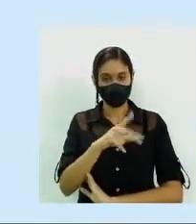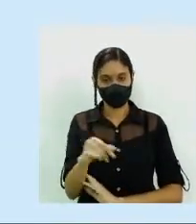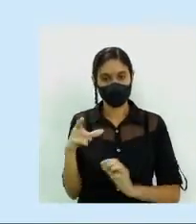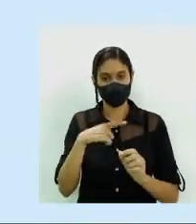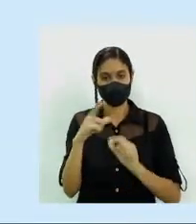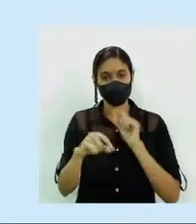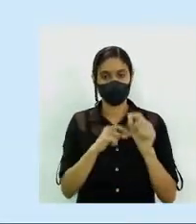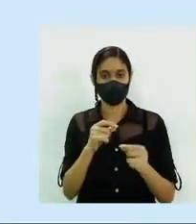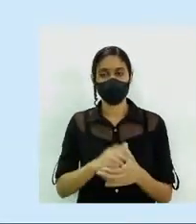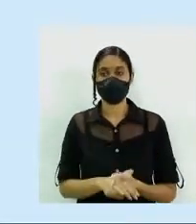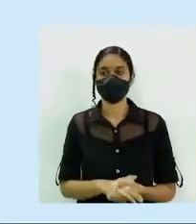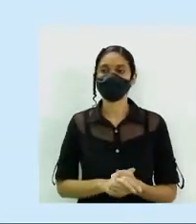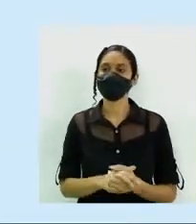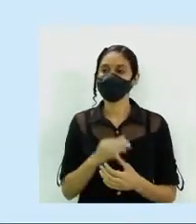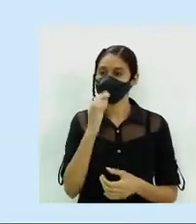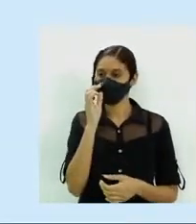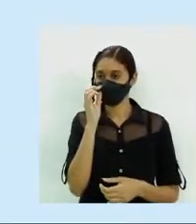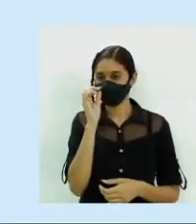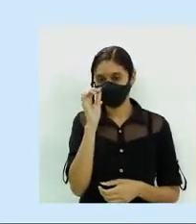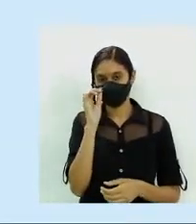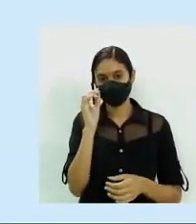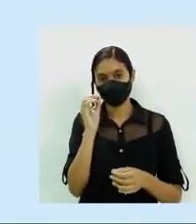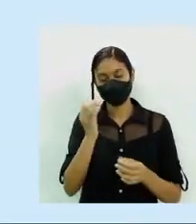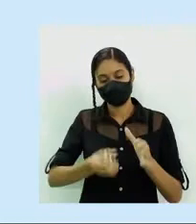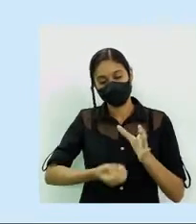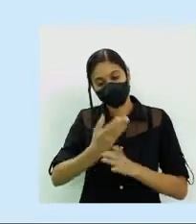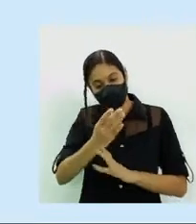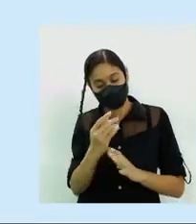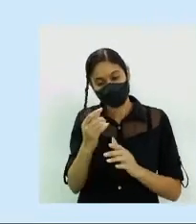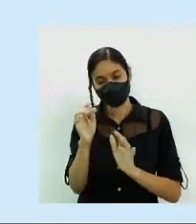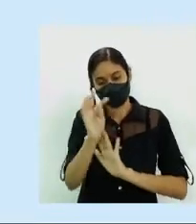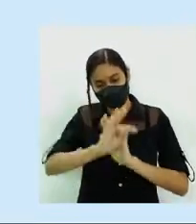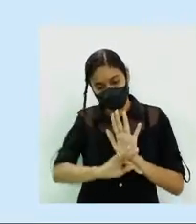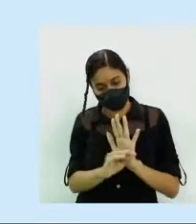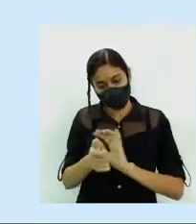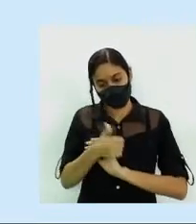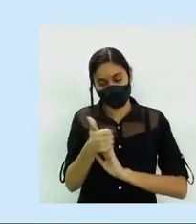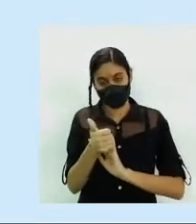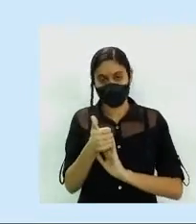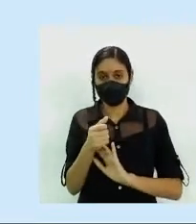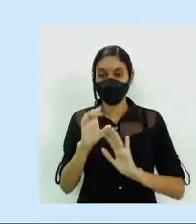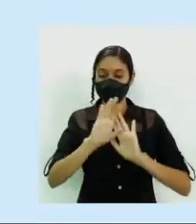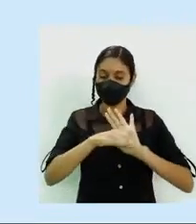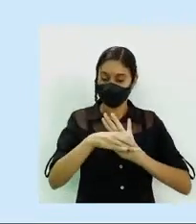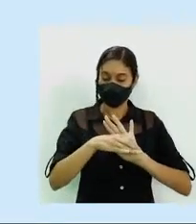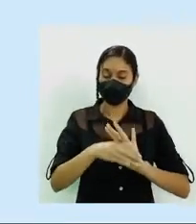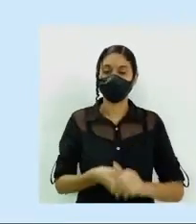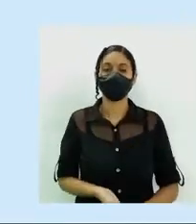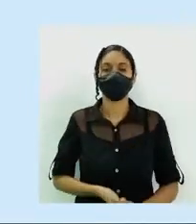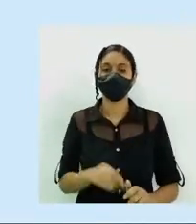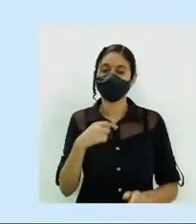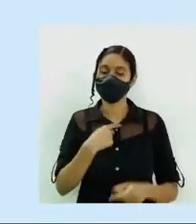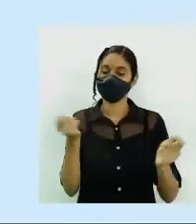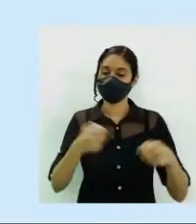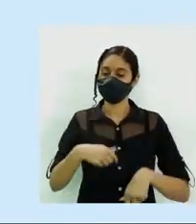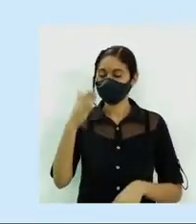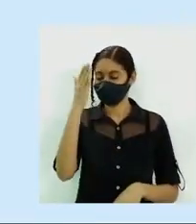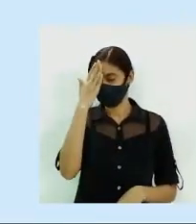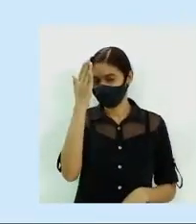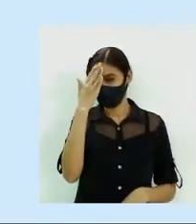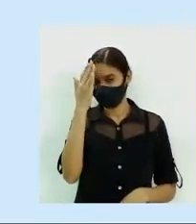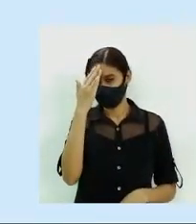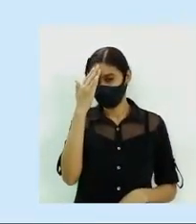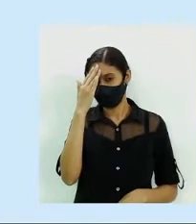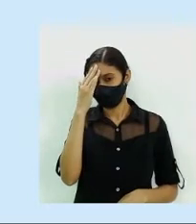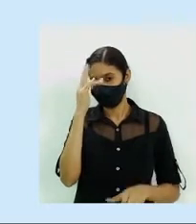esse momento de produção textual, primeiro de apropriação de conteúdo, para que a gente entenda exatamente